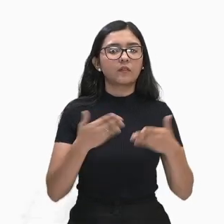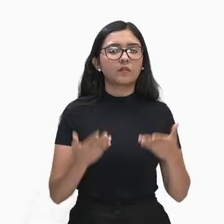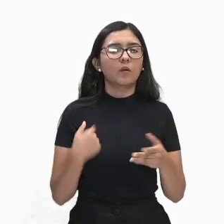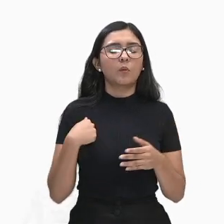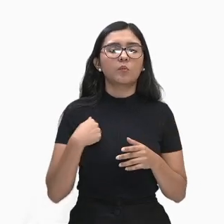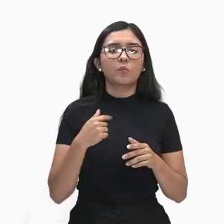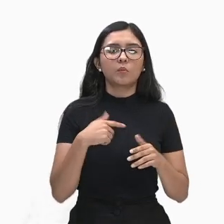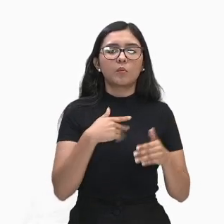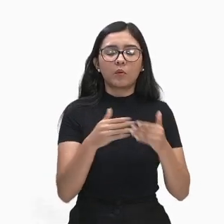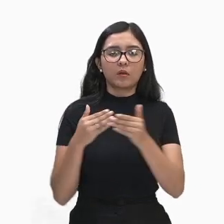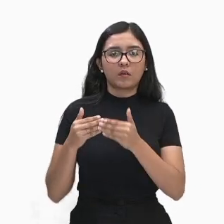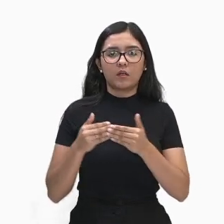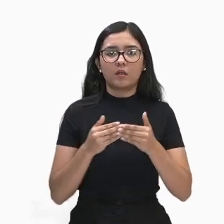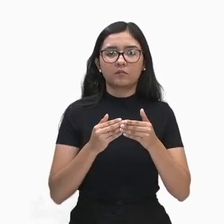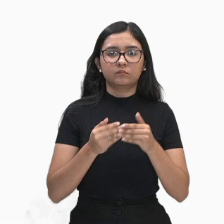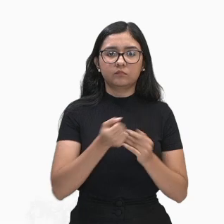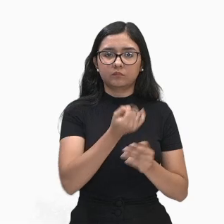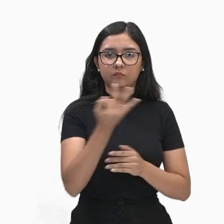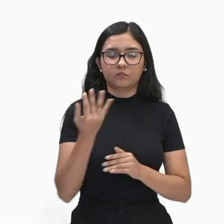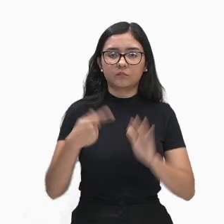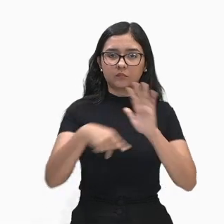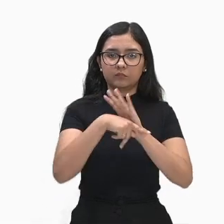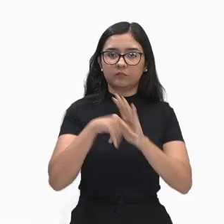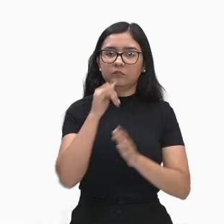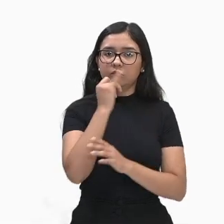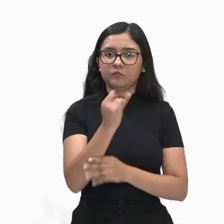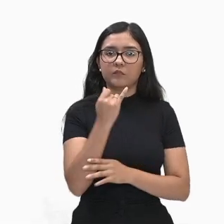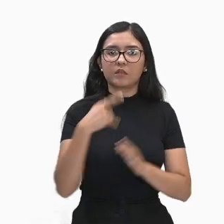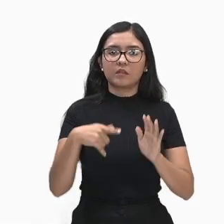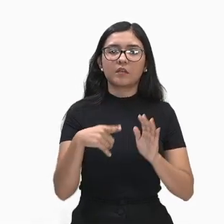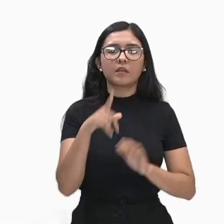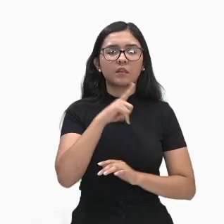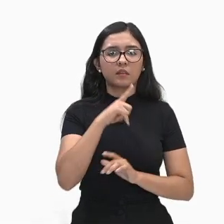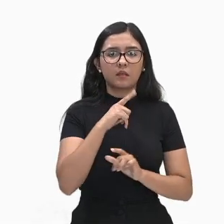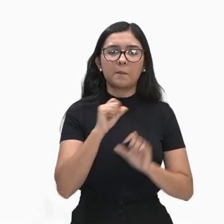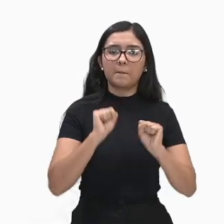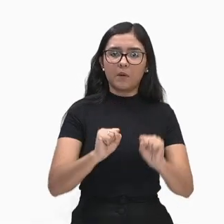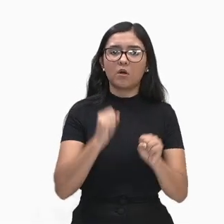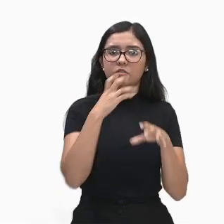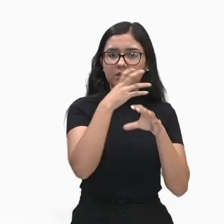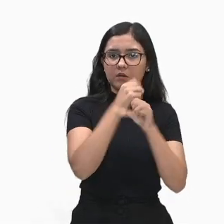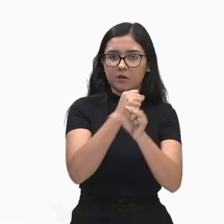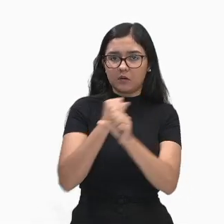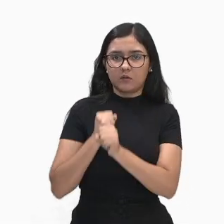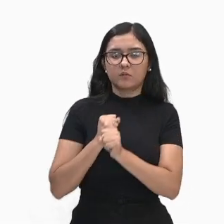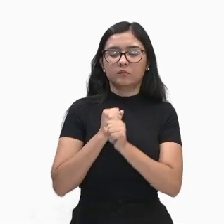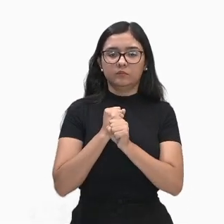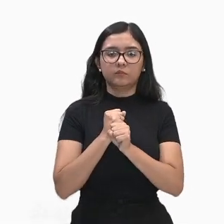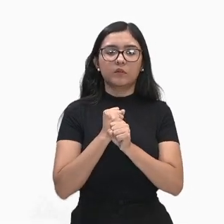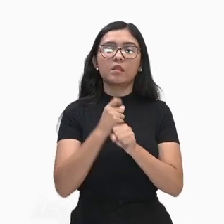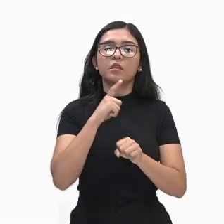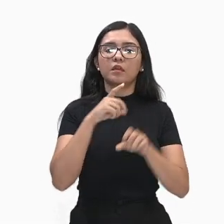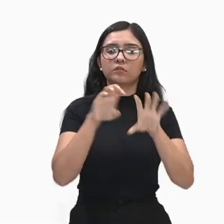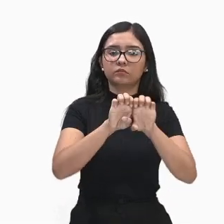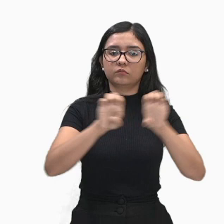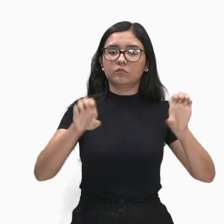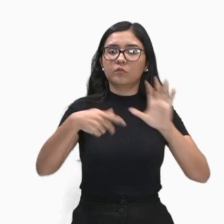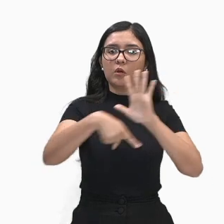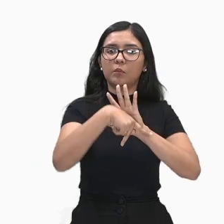carga que existe na natureza pode ser calculada pela seguinte